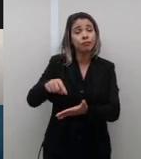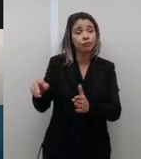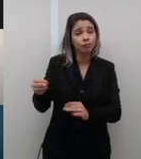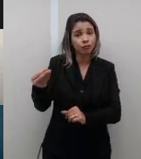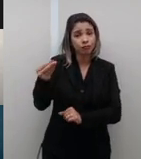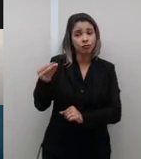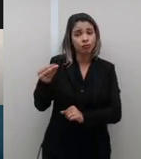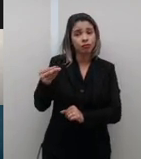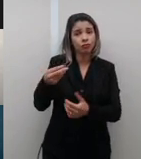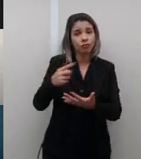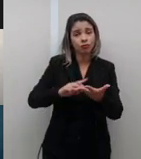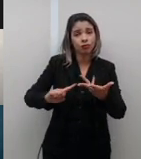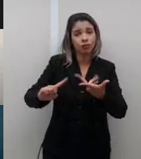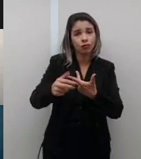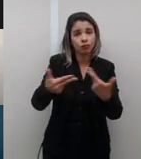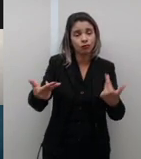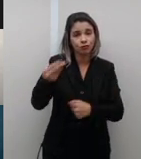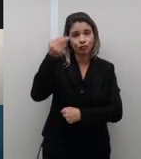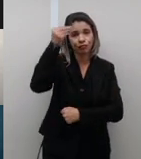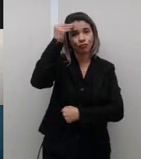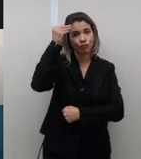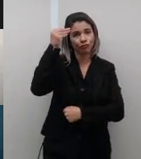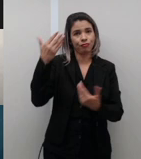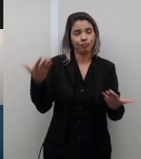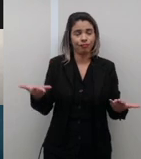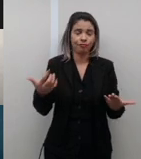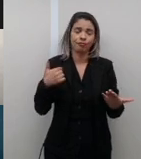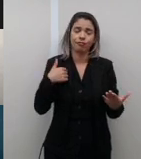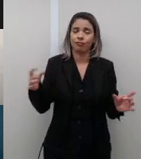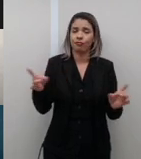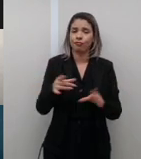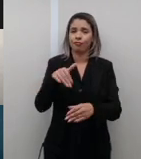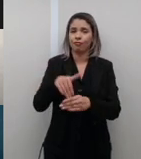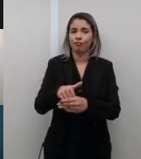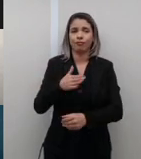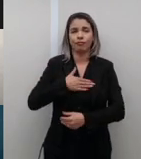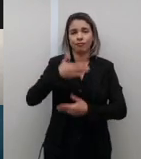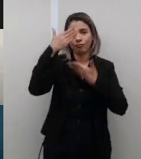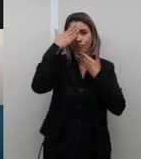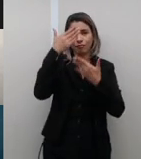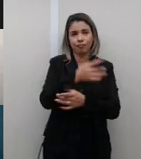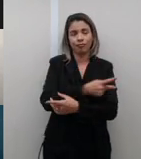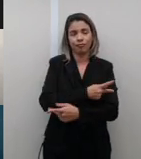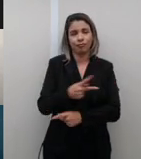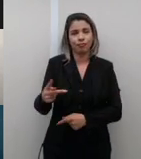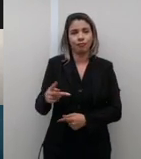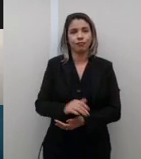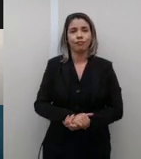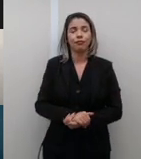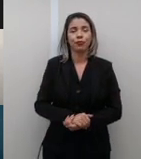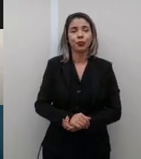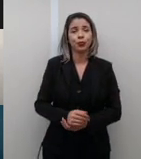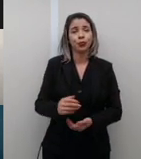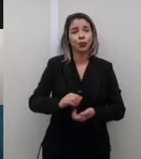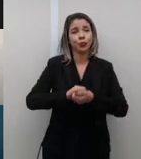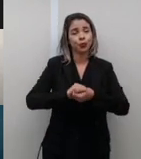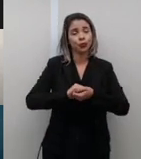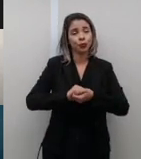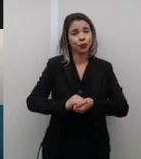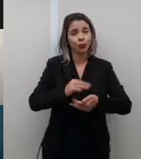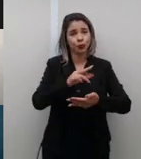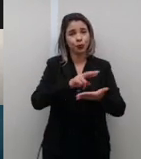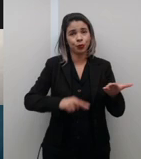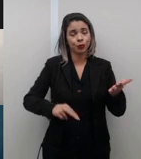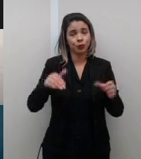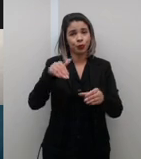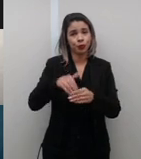elemento culposo. É esse o meu voto, senhor presidente, muito obrigado. Cumprimento a eminente relatora pelo voto. Consta aqui um